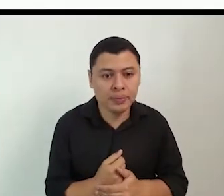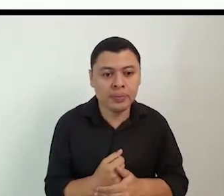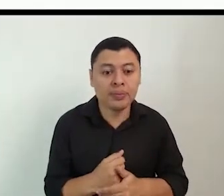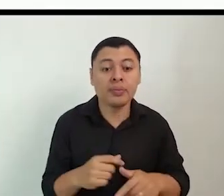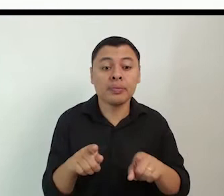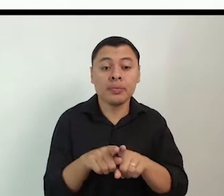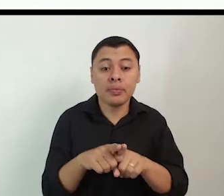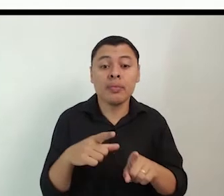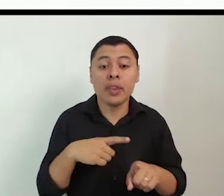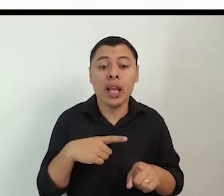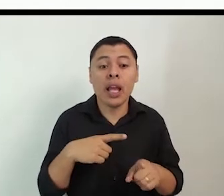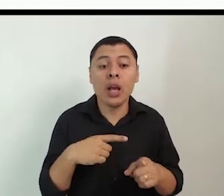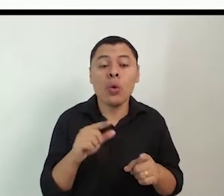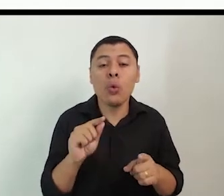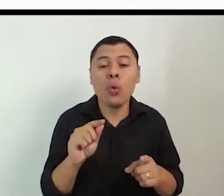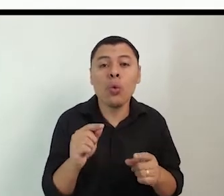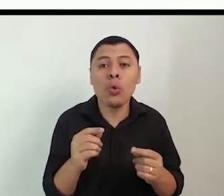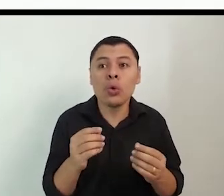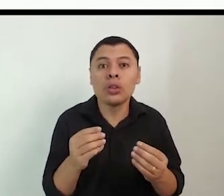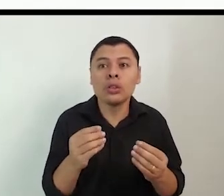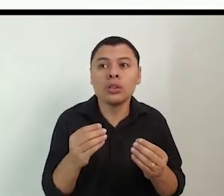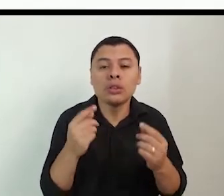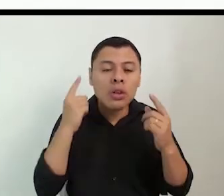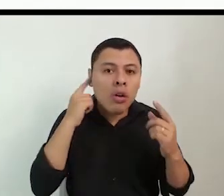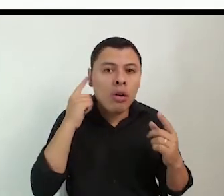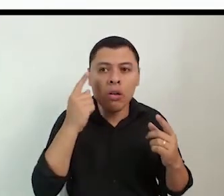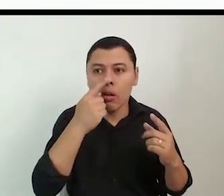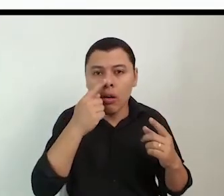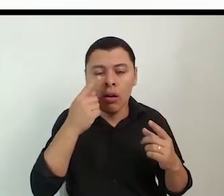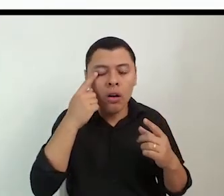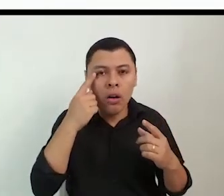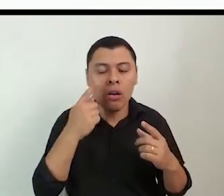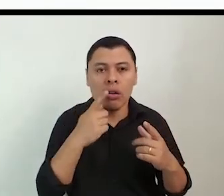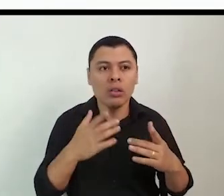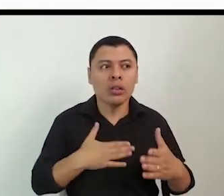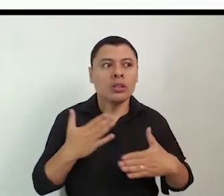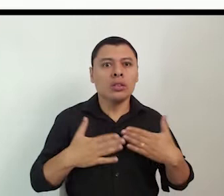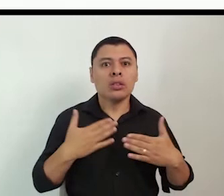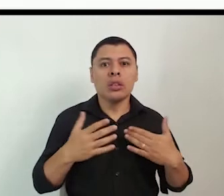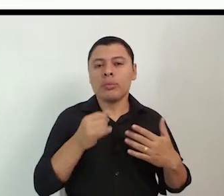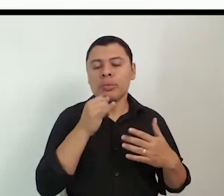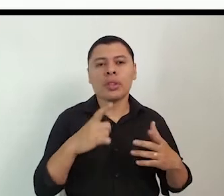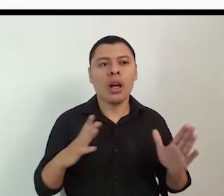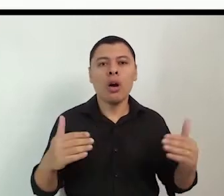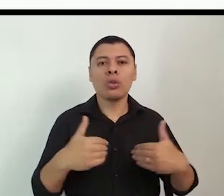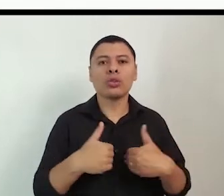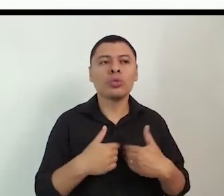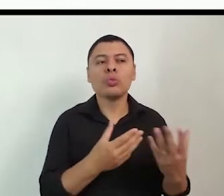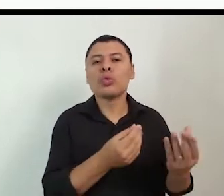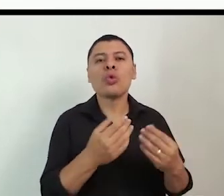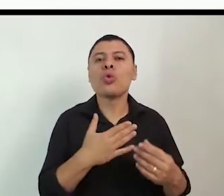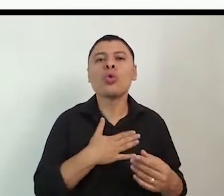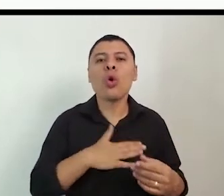ou hipersensibilidade a estímulos sensoriais, né? Então, por exemplo, a gente vê muitos autistas que não gostam de